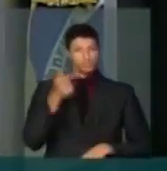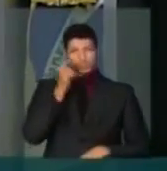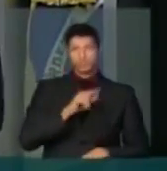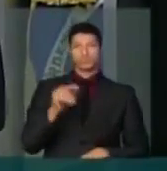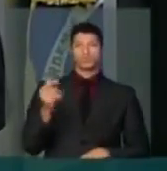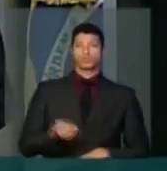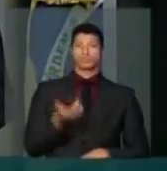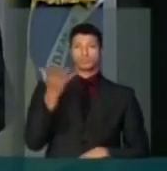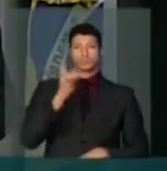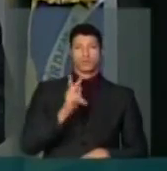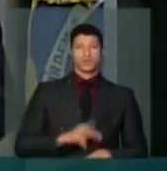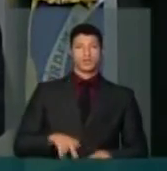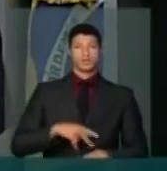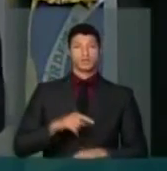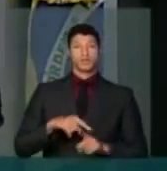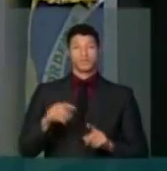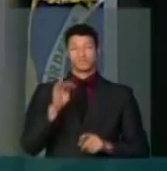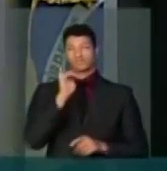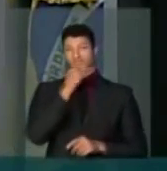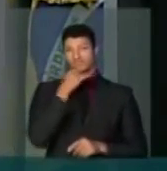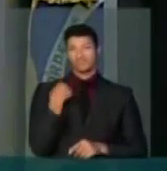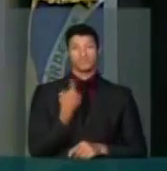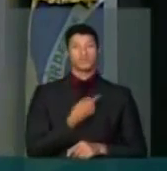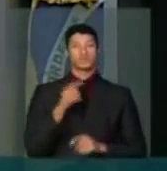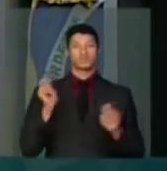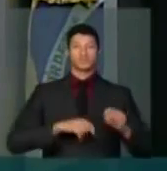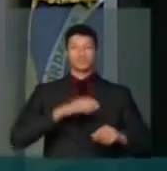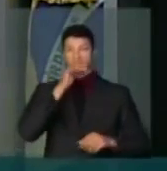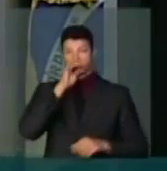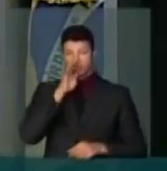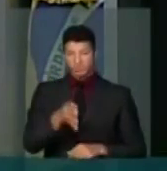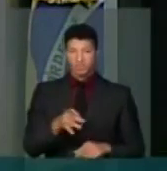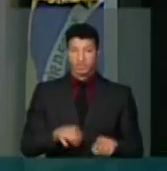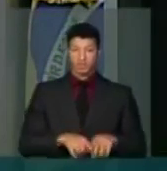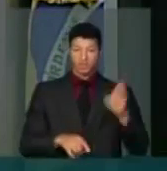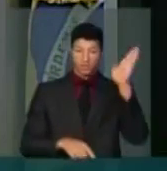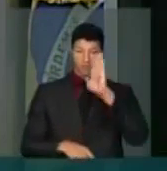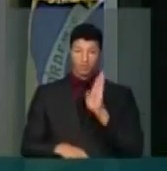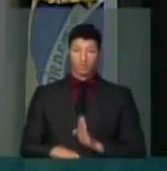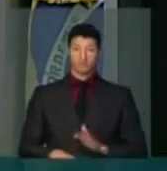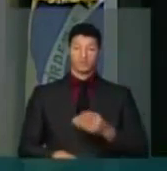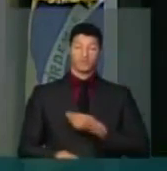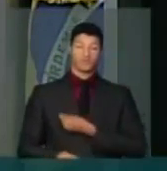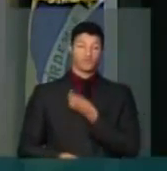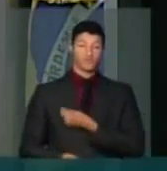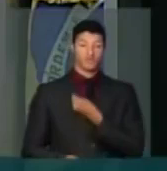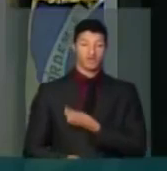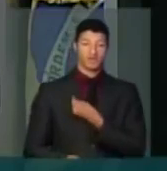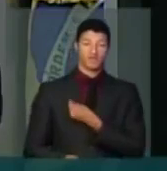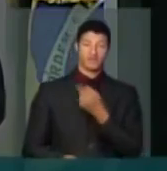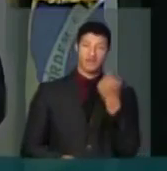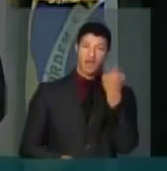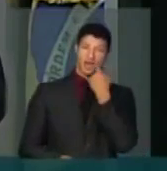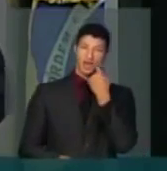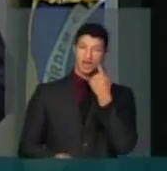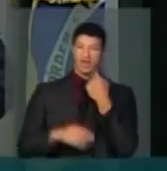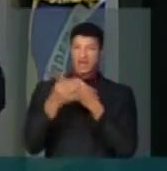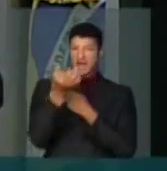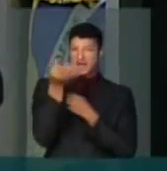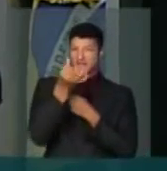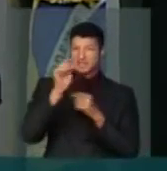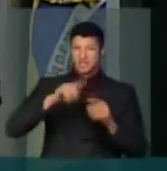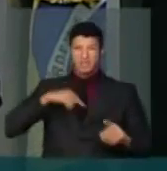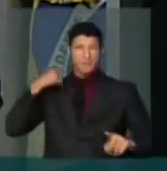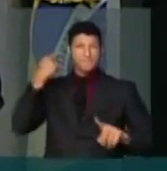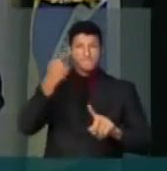país. Infelizmente, nós temos que denunciar que o Brasil vive a sexta maior inflação